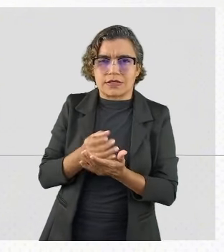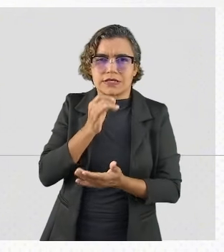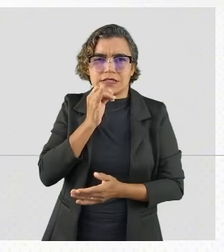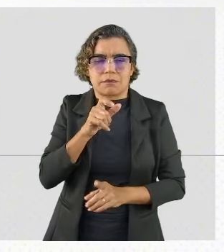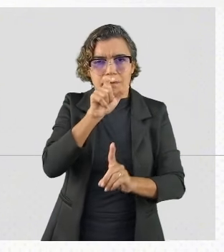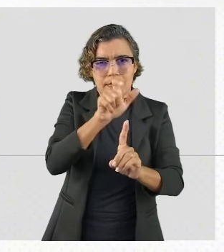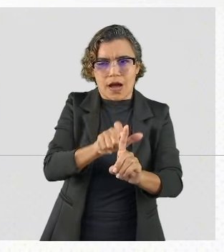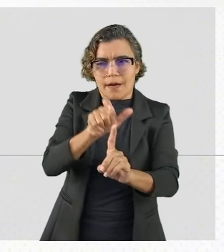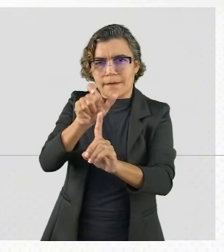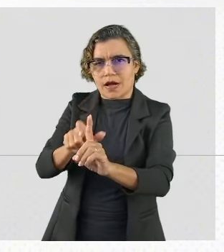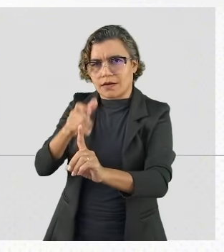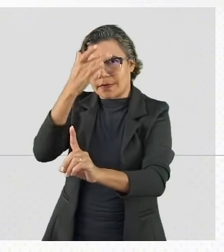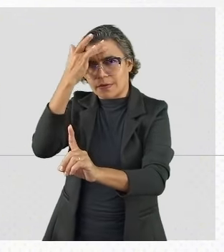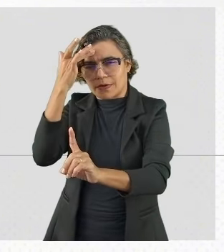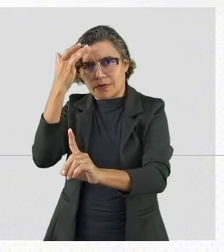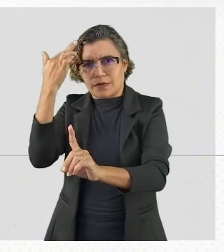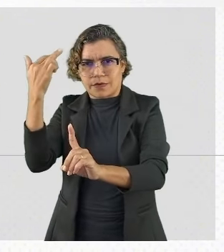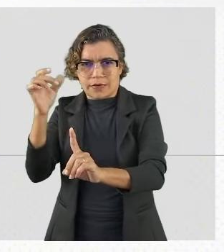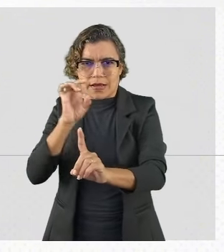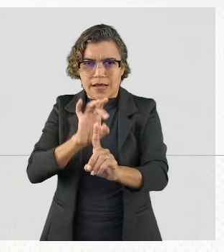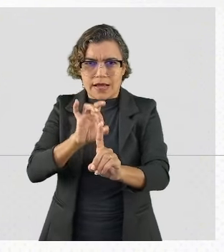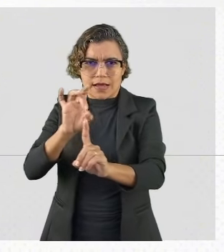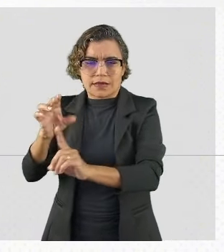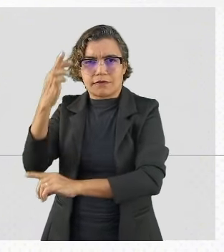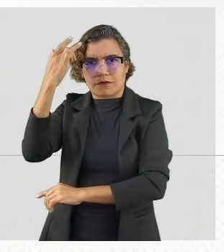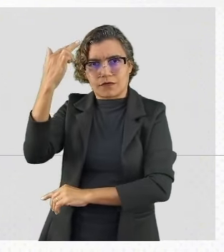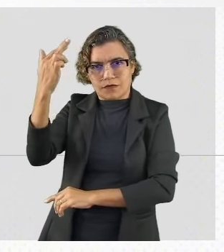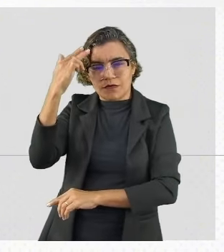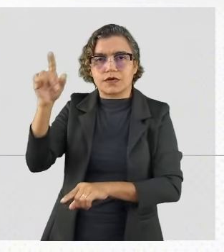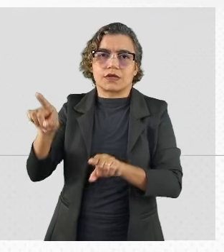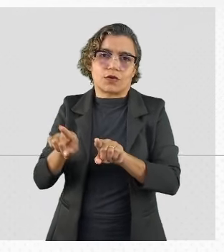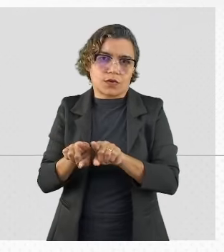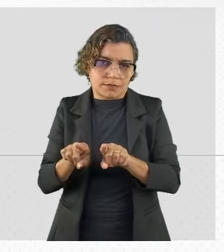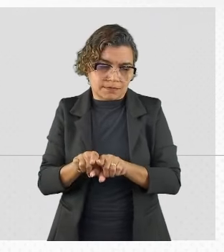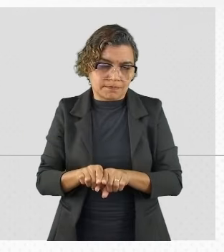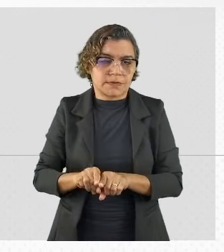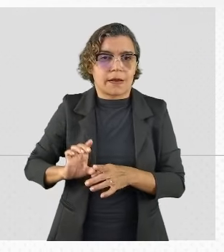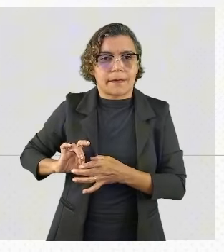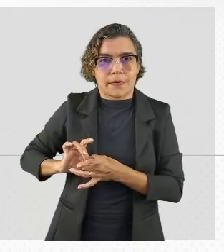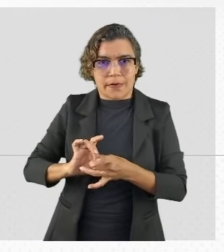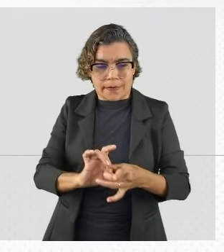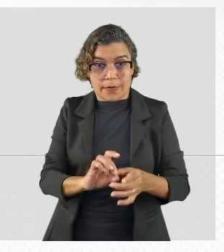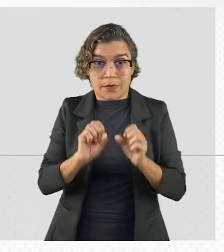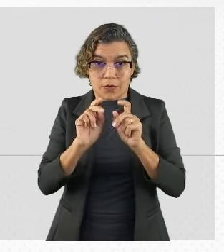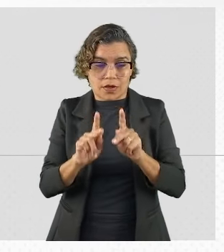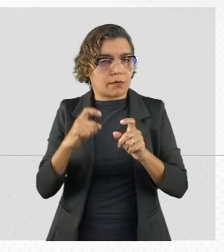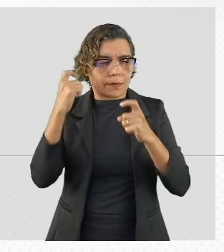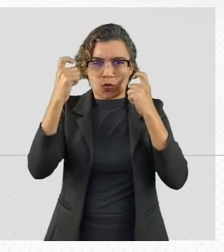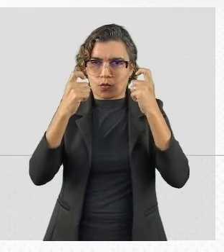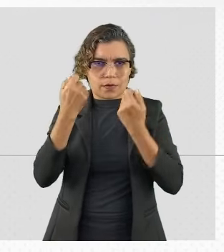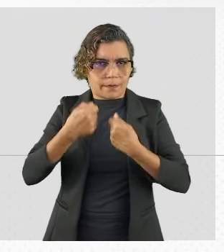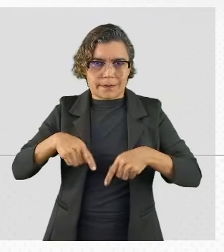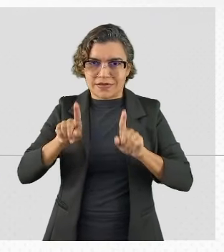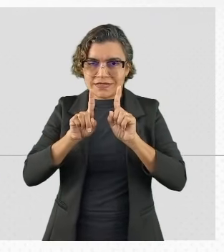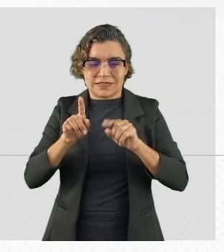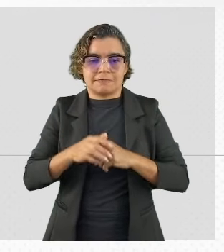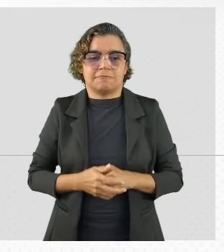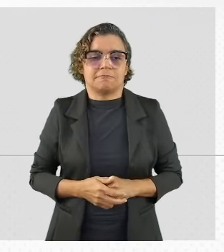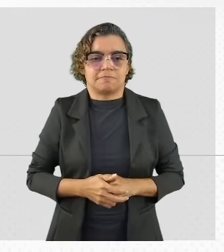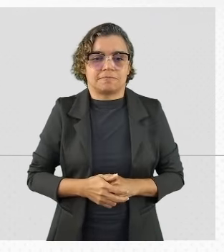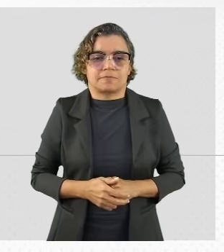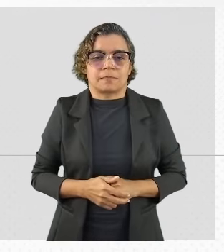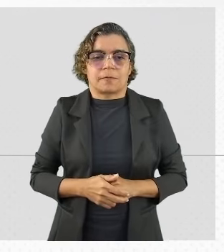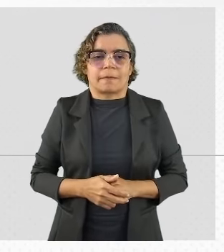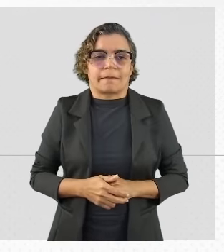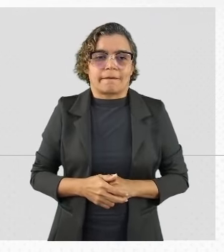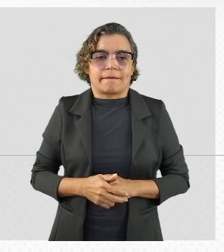ali o contexto histórico de cada um e tudo mais, beleza? Não se preocupem. Vamos aqui.